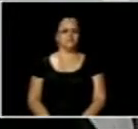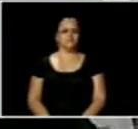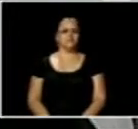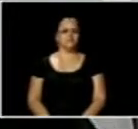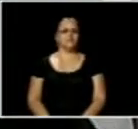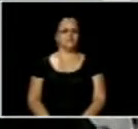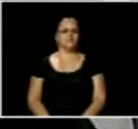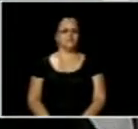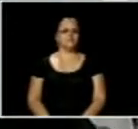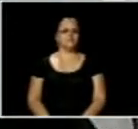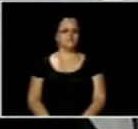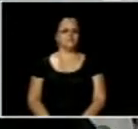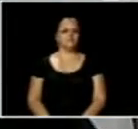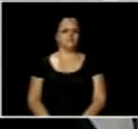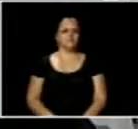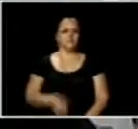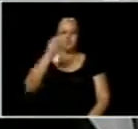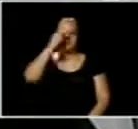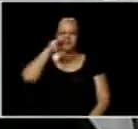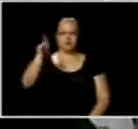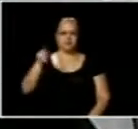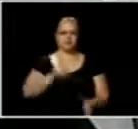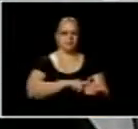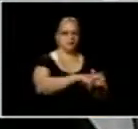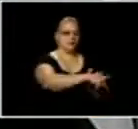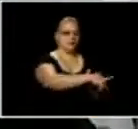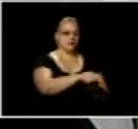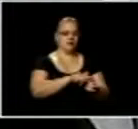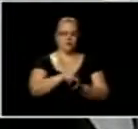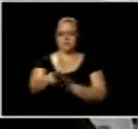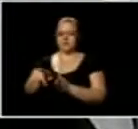Vejo alguns direcionamentos nisso, vereadora Graça.